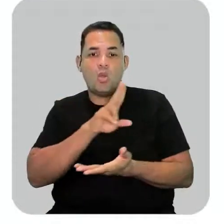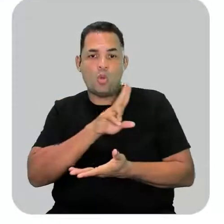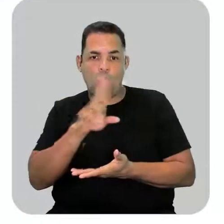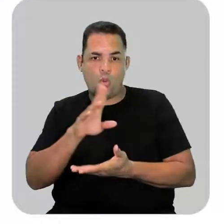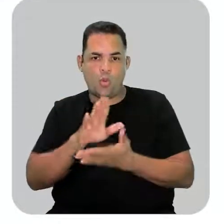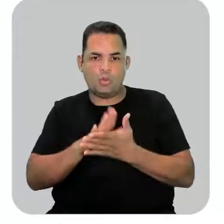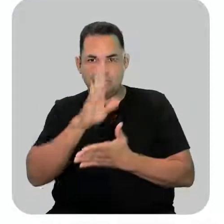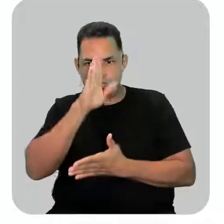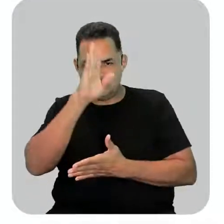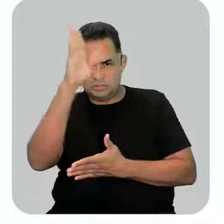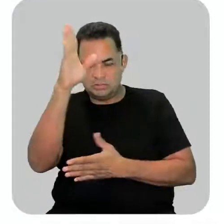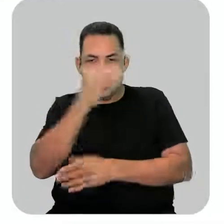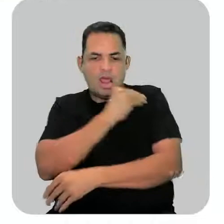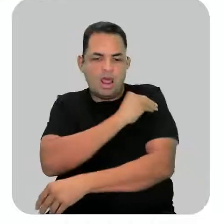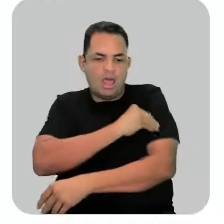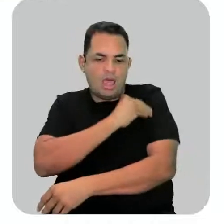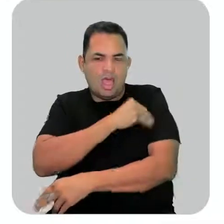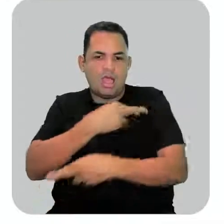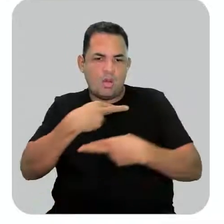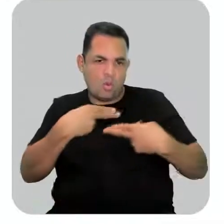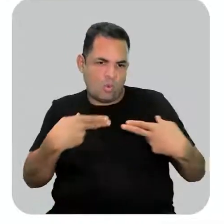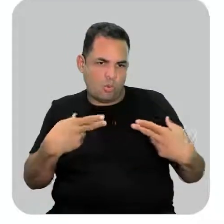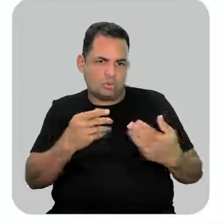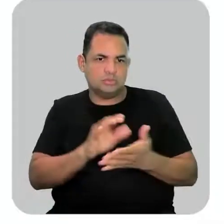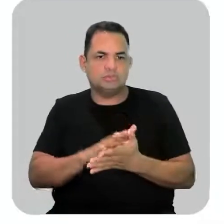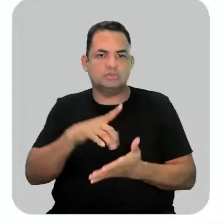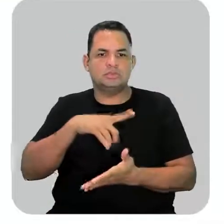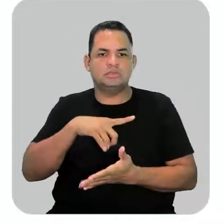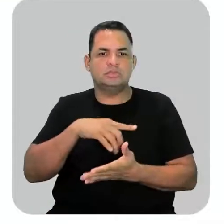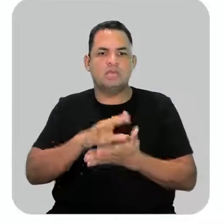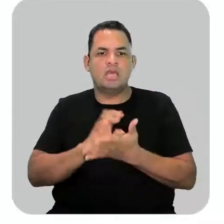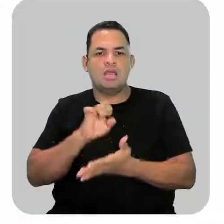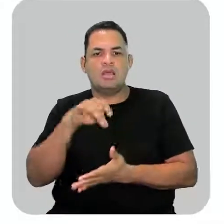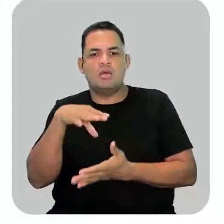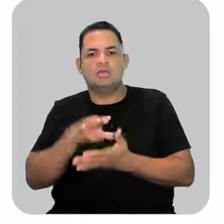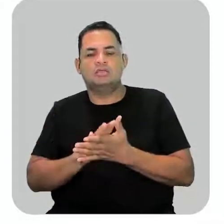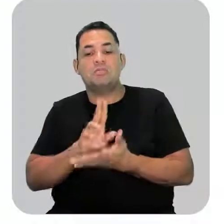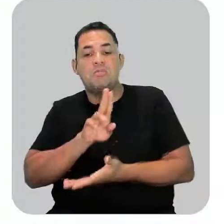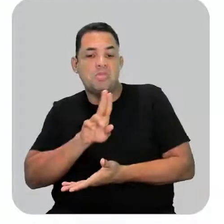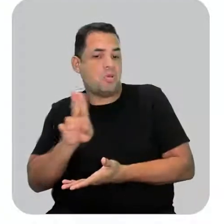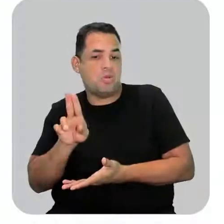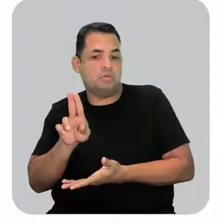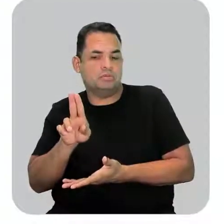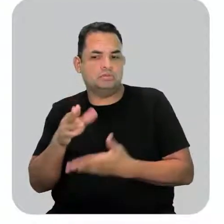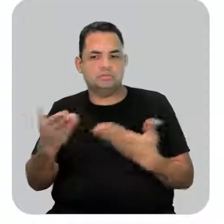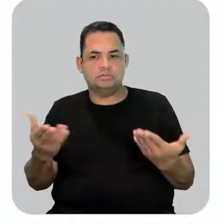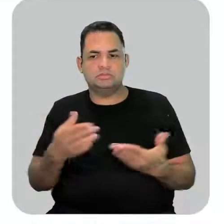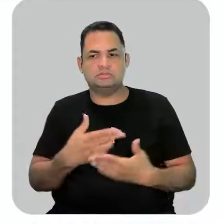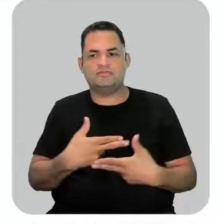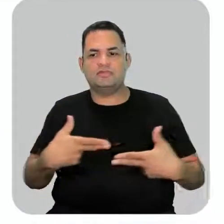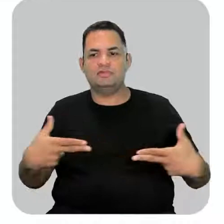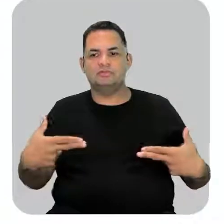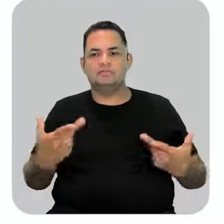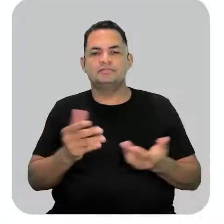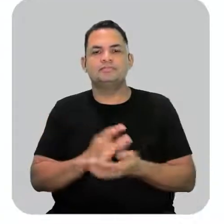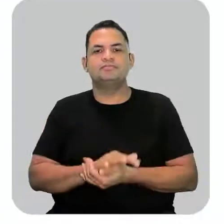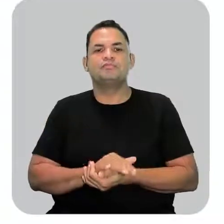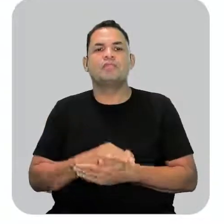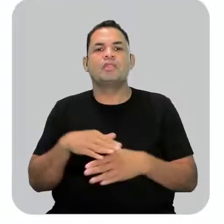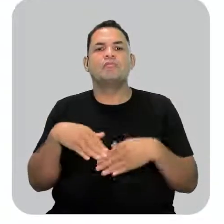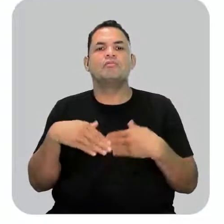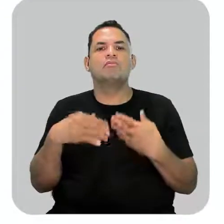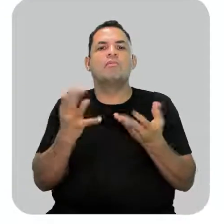e os principais álcools. E os enóis nós vamos falar também sobre as suas nomenclaturas. Quais são